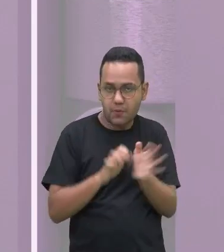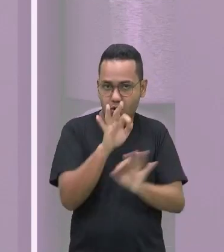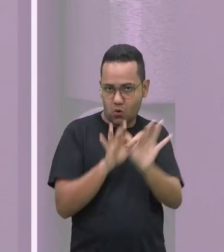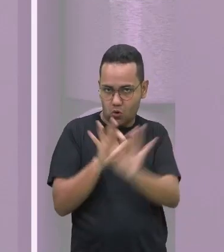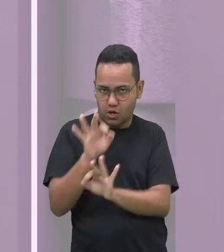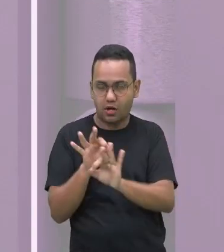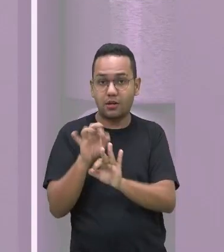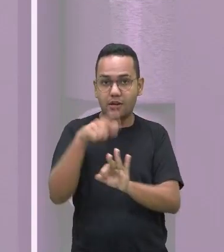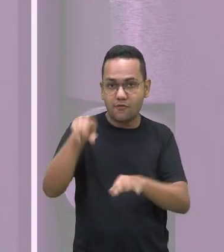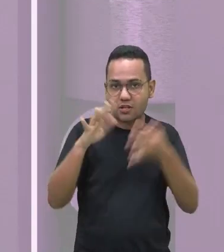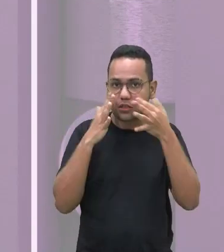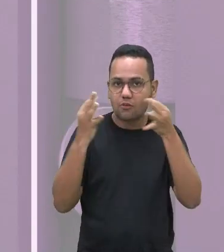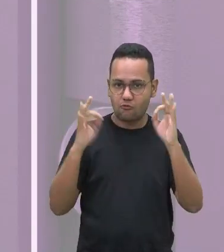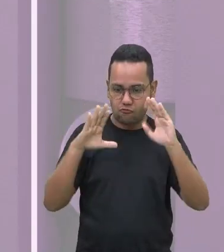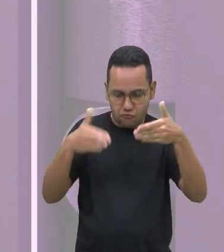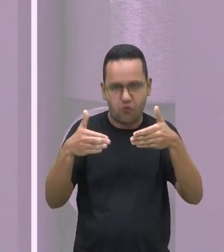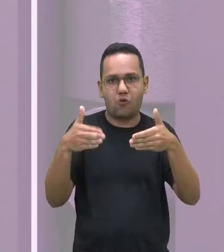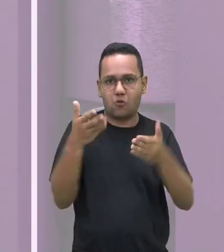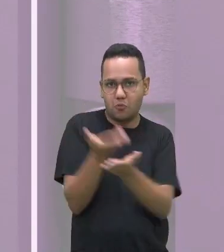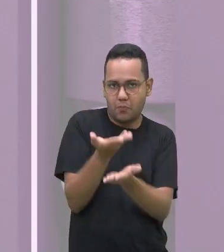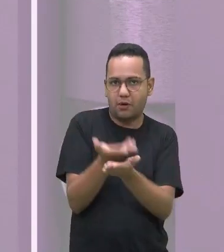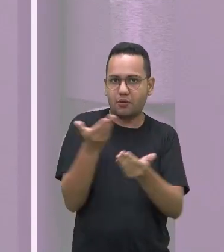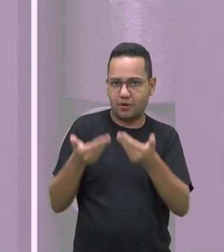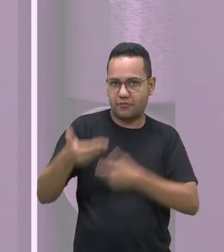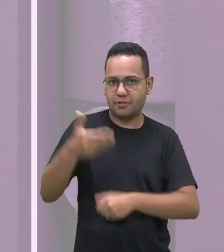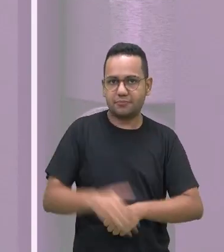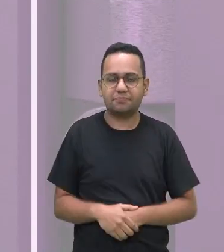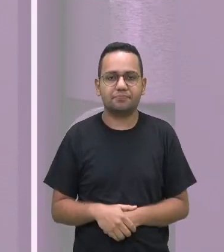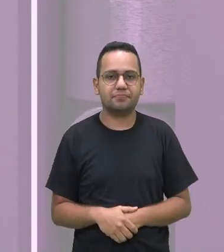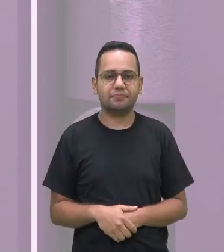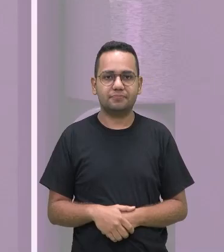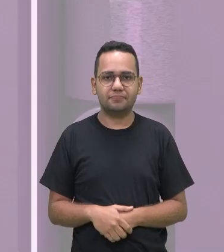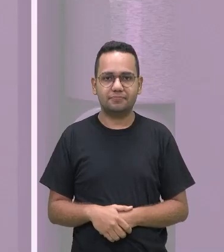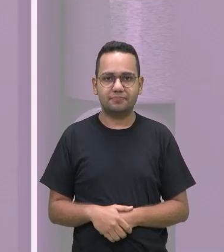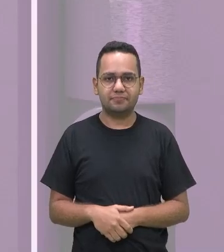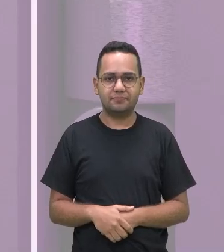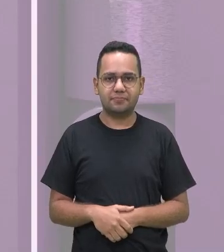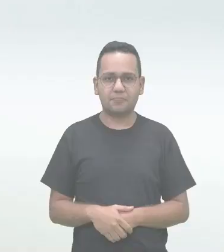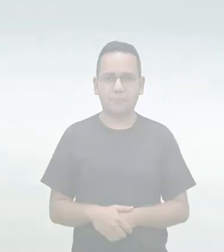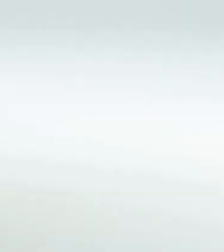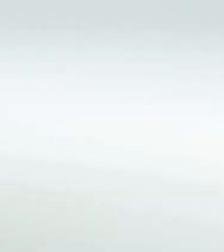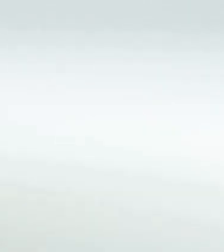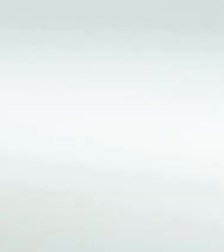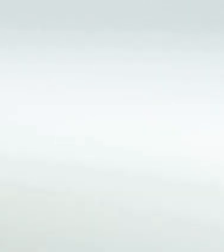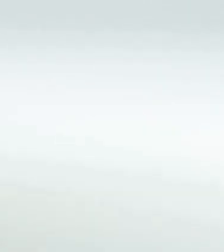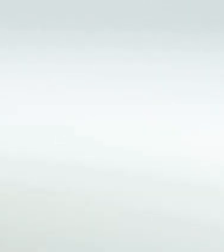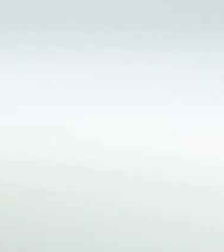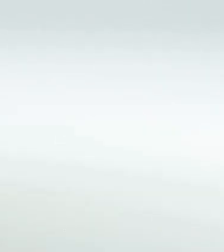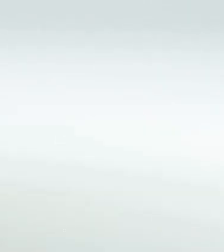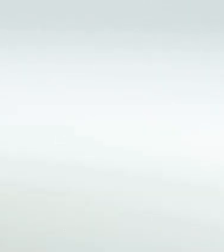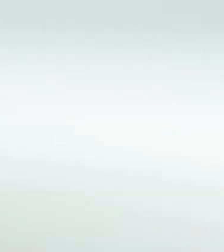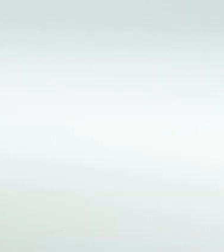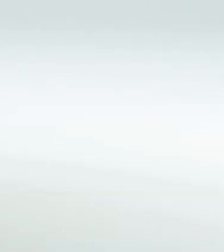Acione lá aquele botão máximo de atenção e foco e vem comigo para a nossa aula.